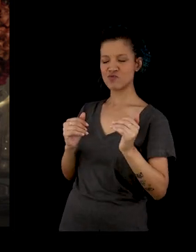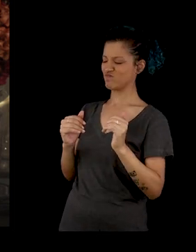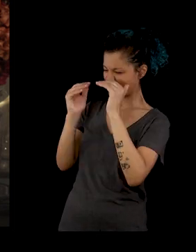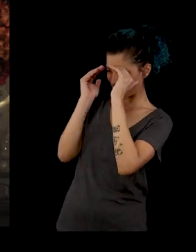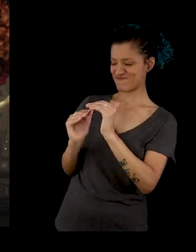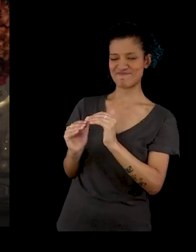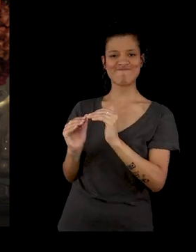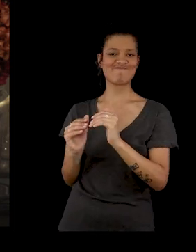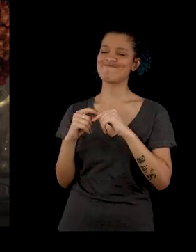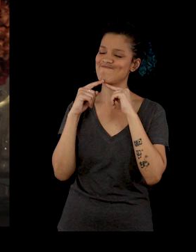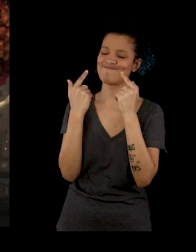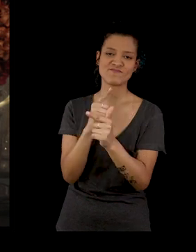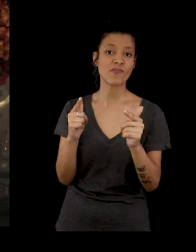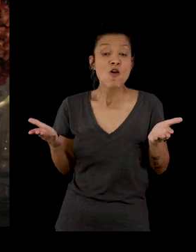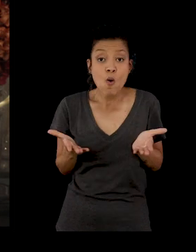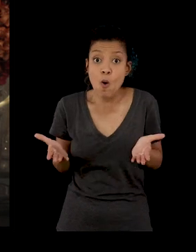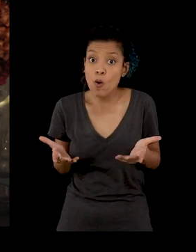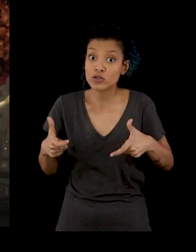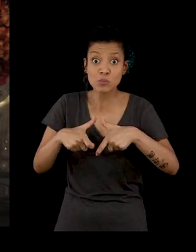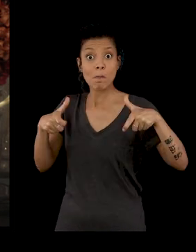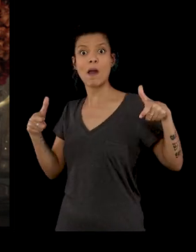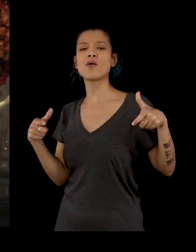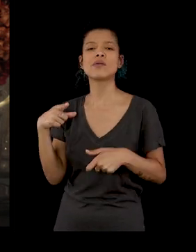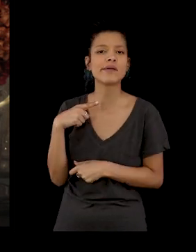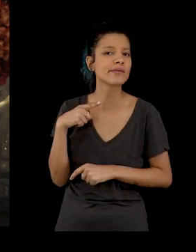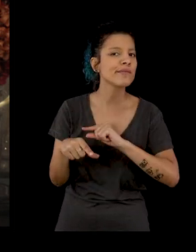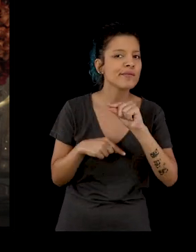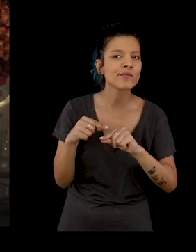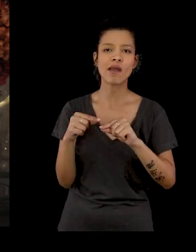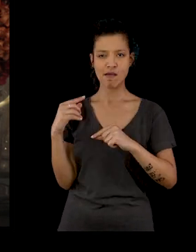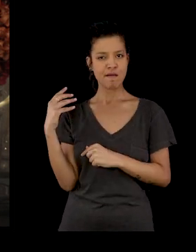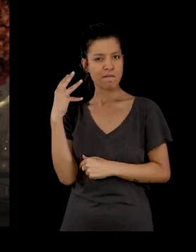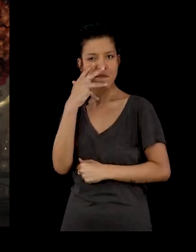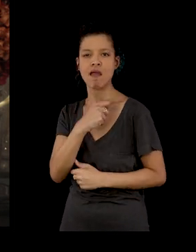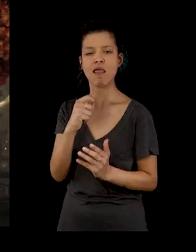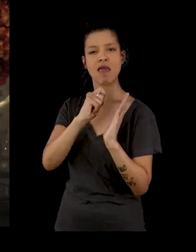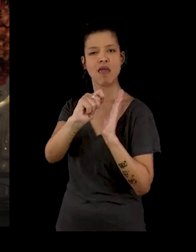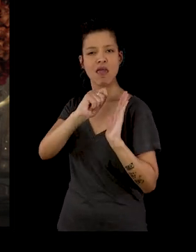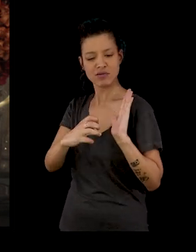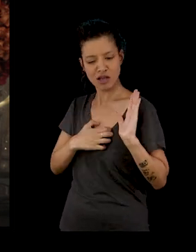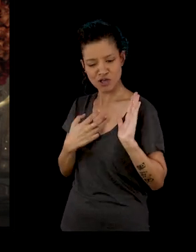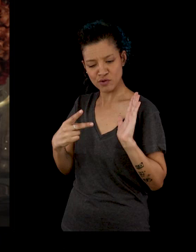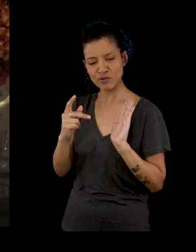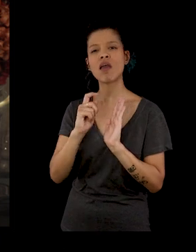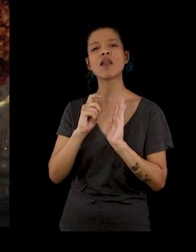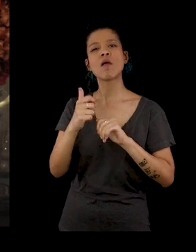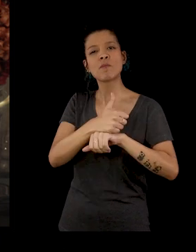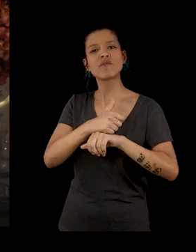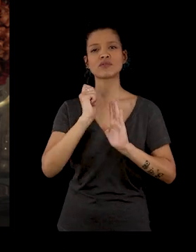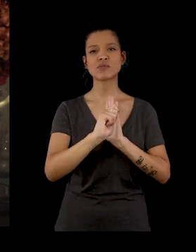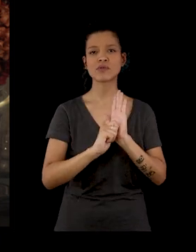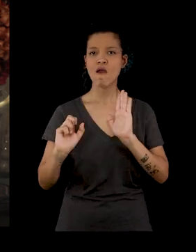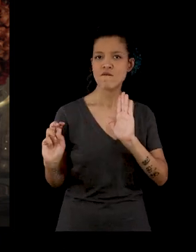predomínio muito grande da beleza do escritor e de uma supervalorização da estética